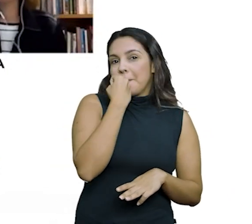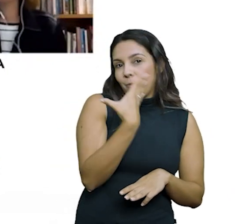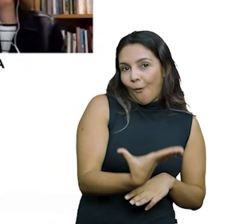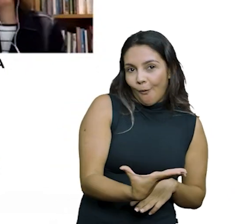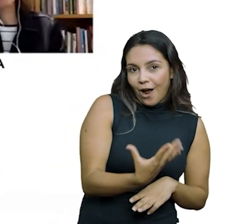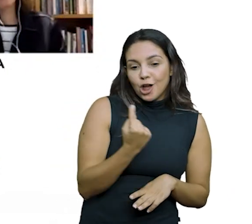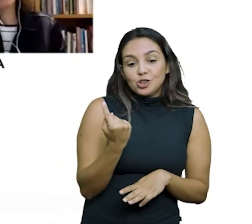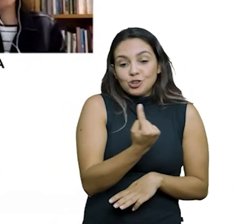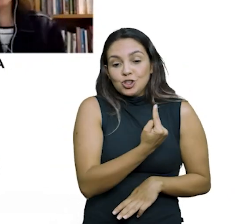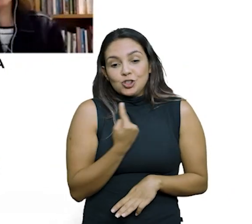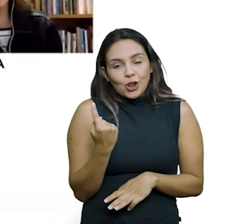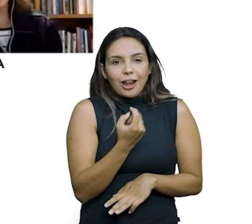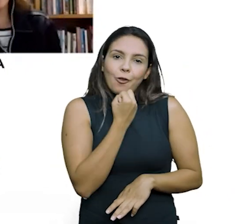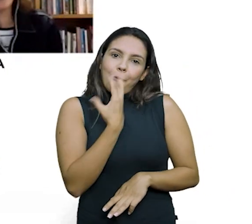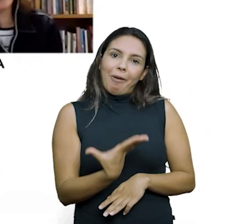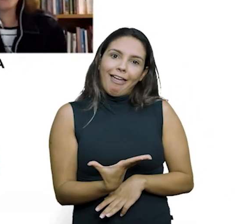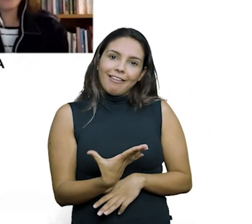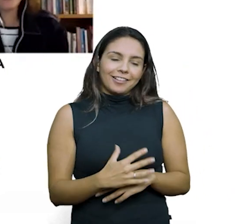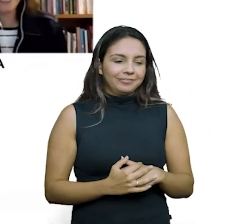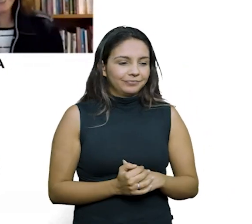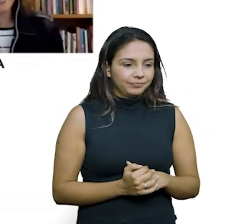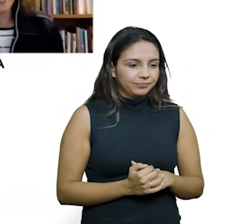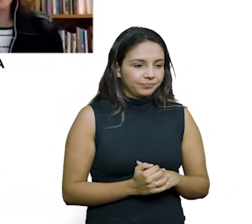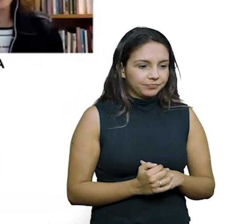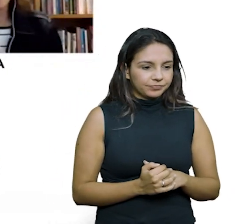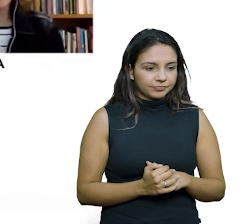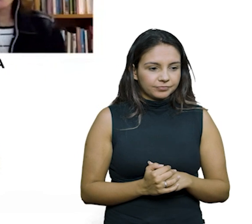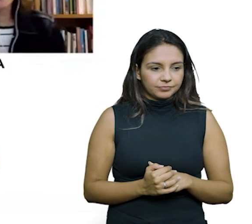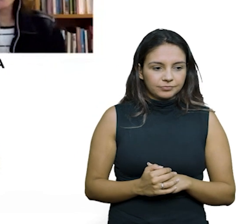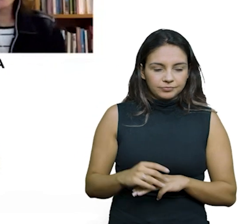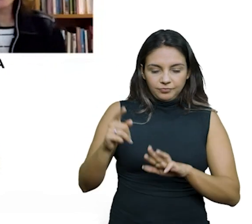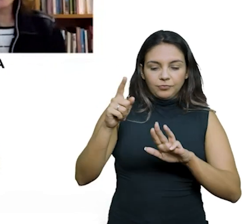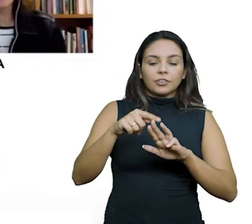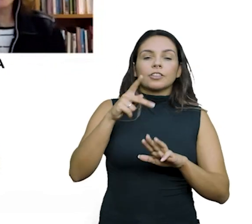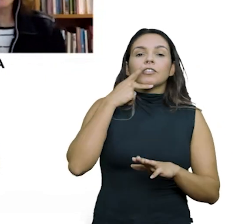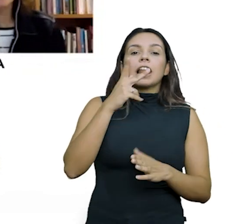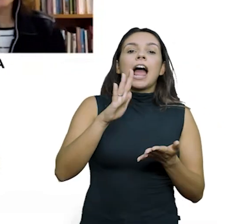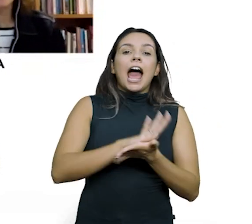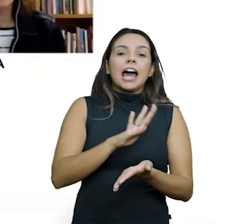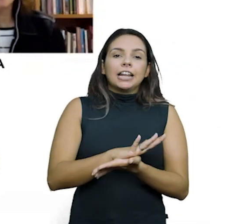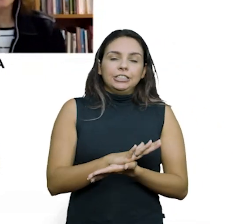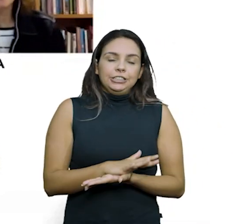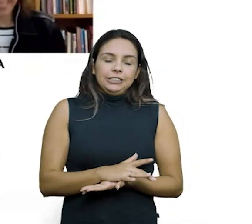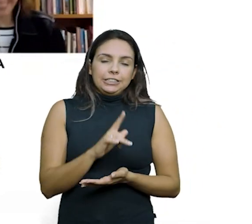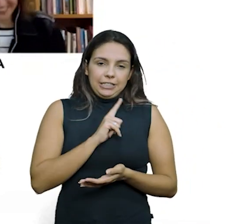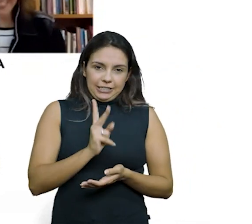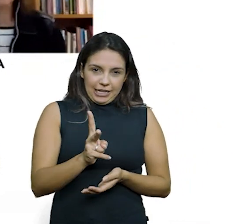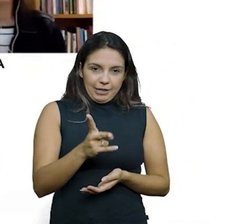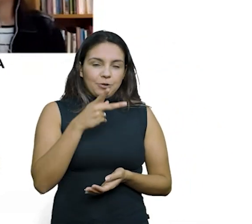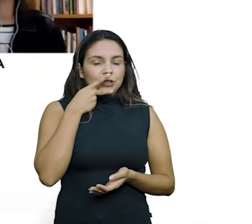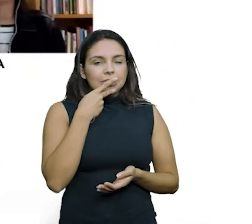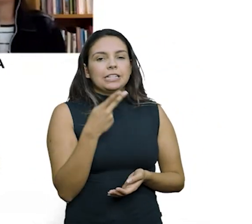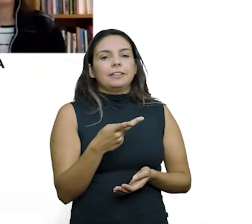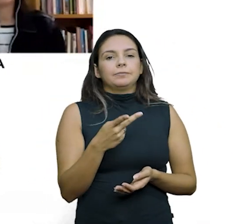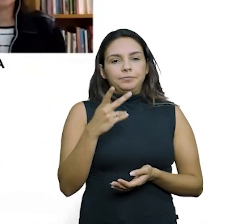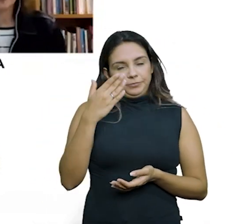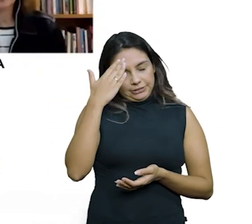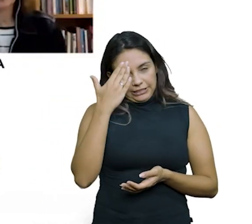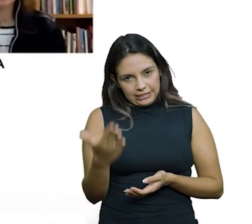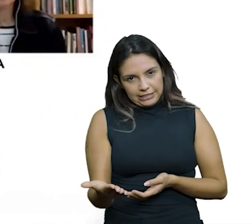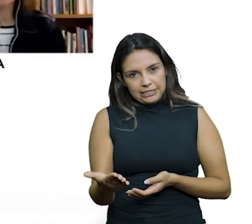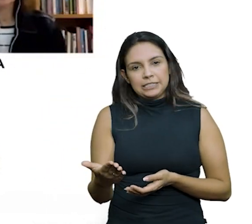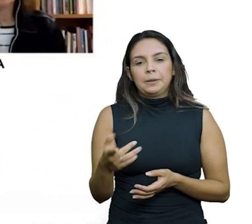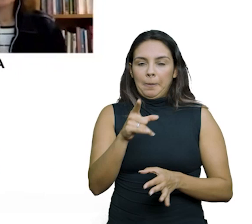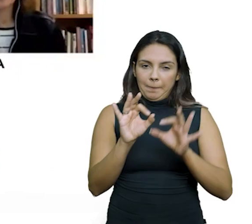né? Exatamente. Bem, gente, vamos falar sobre Araxá um pouquinho? Eu tenho sempre que dizer e agradecer que